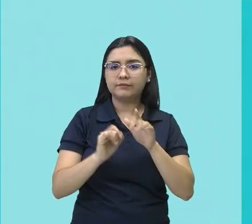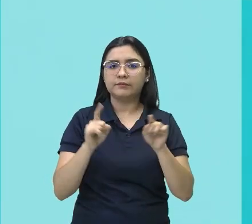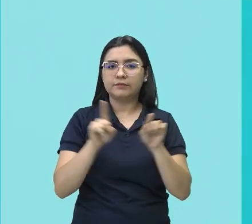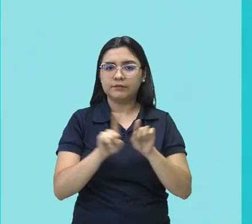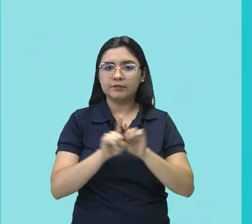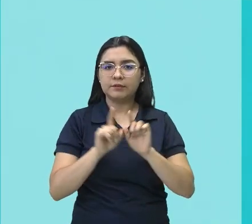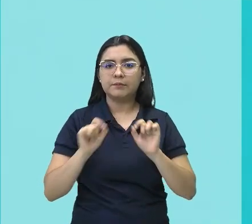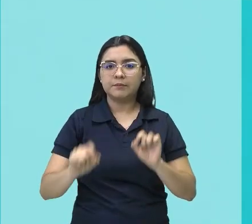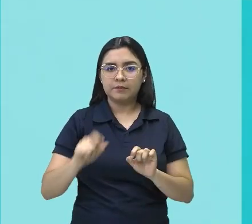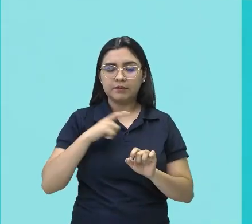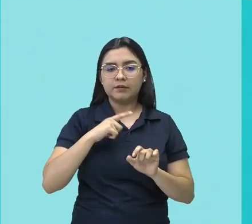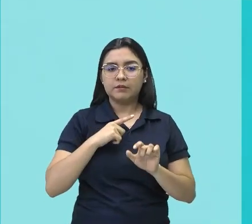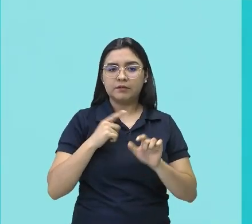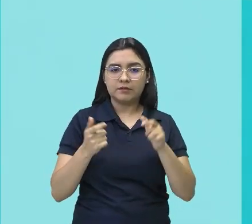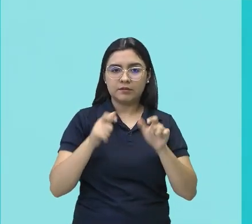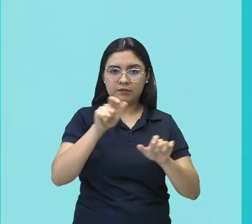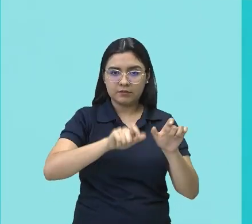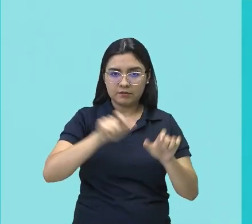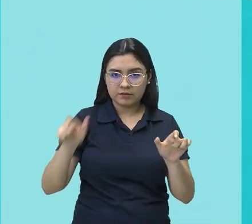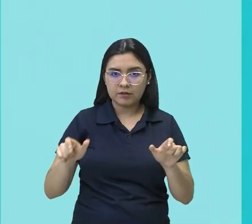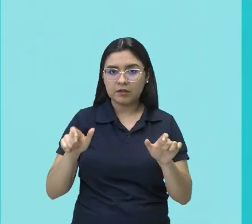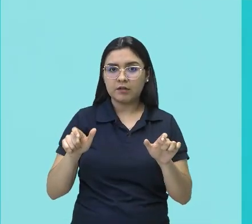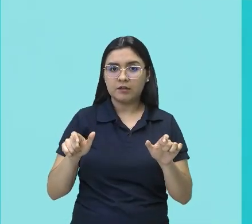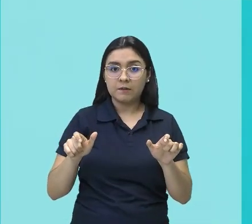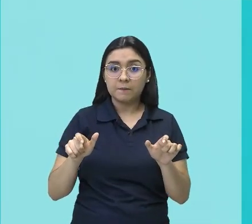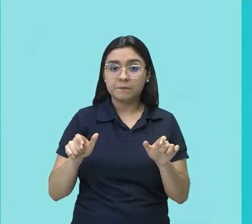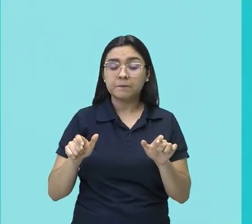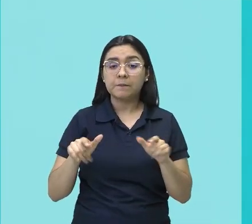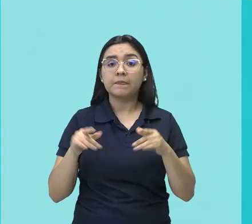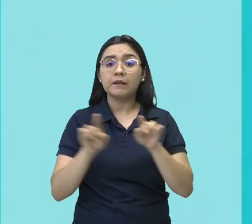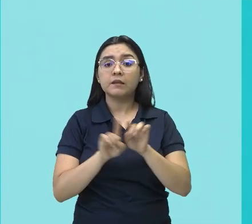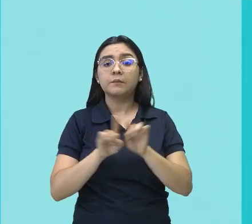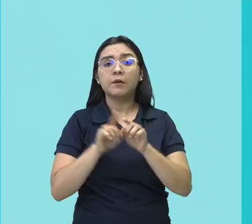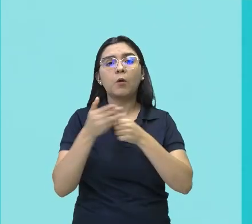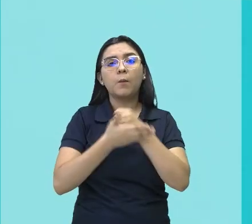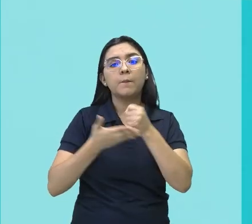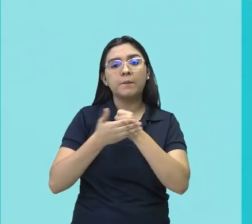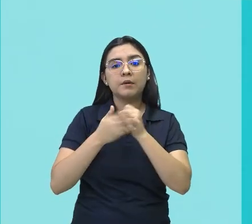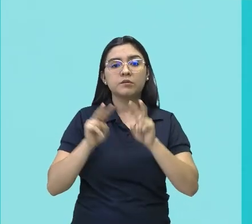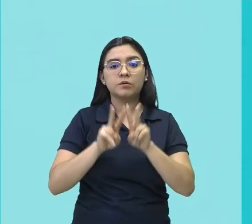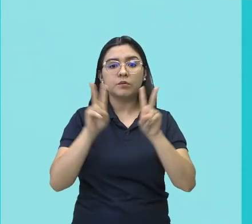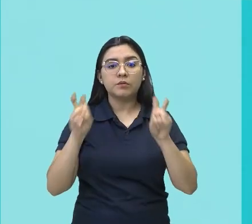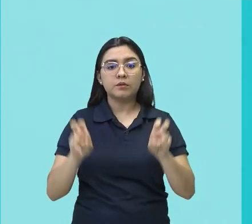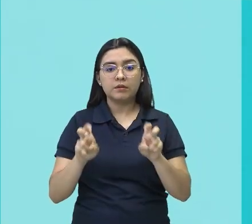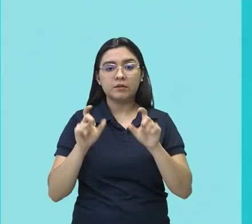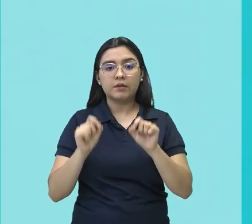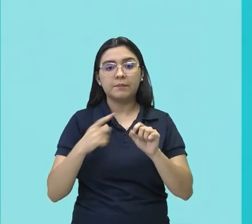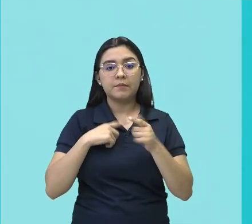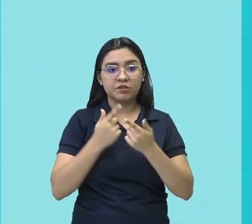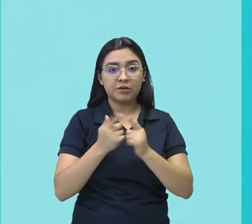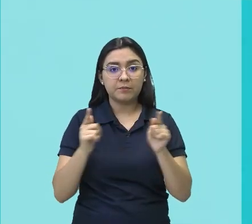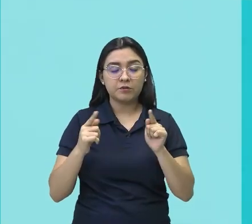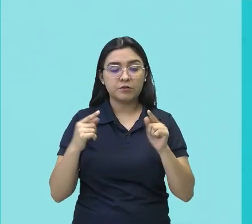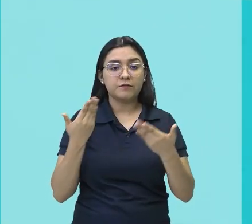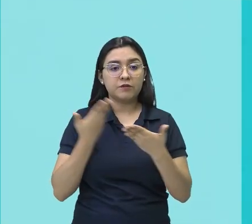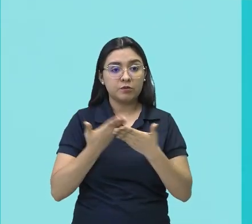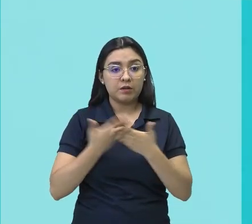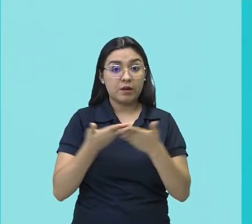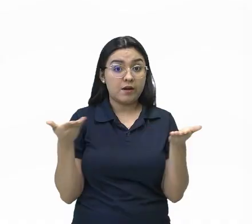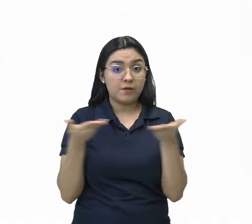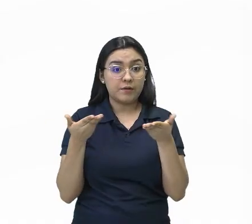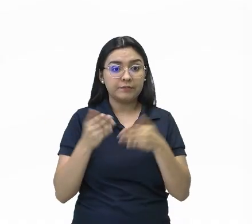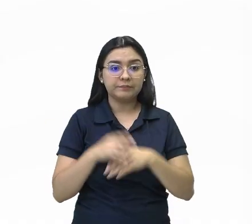todo o indivíduo, que diz respeito a todos os indivíduos, e ele serve de base para um tema gramatical que nós vamos ver agora. Olha